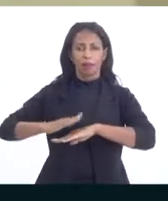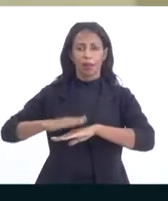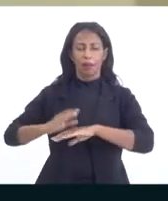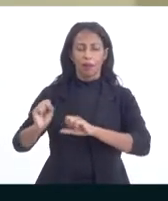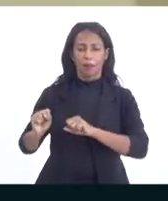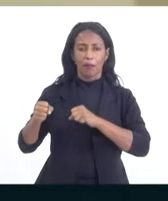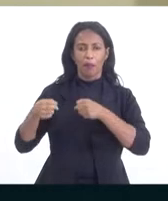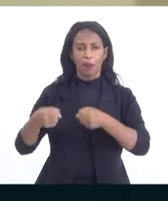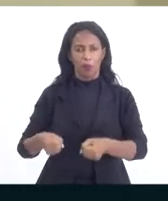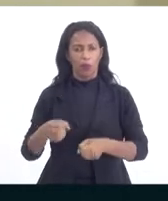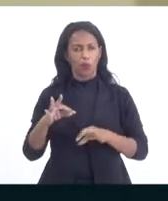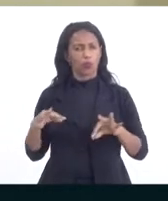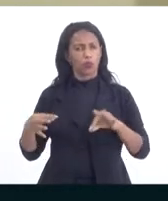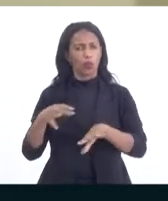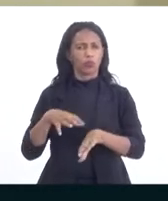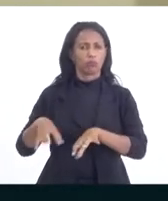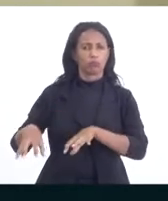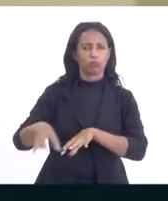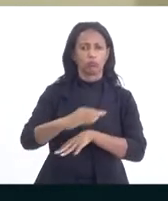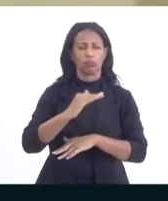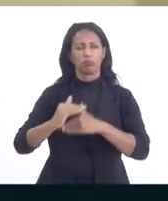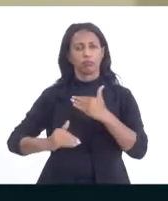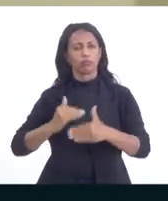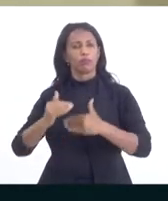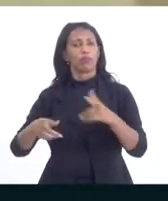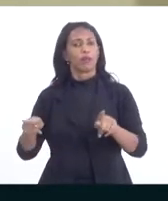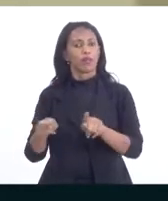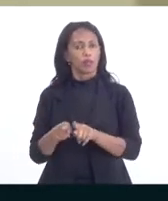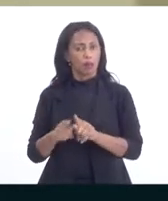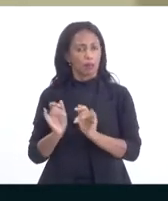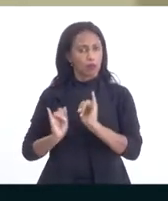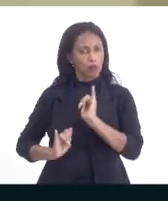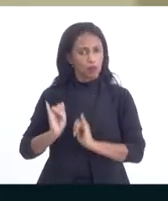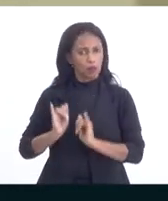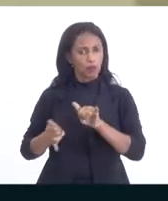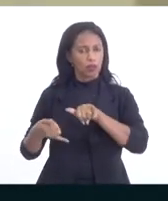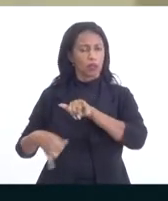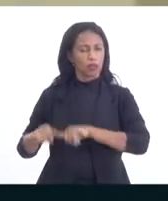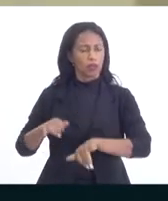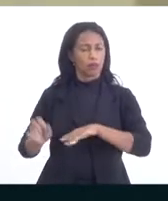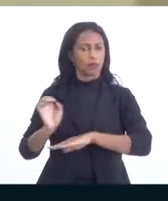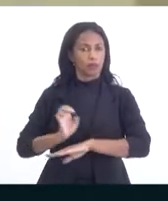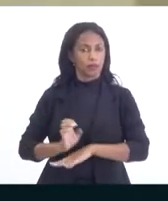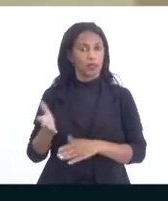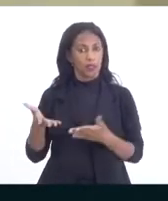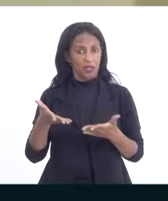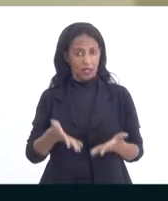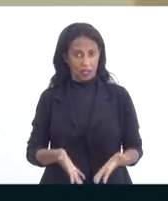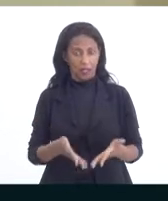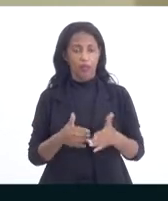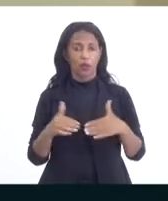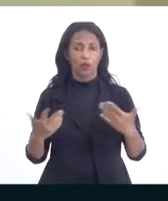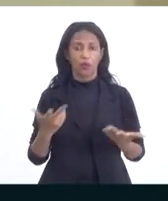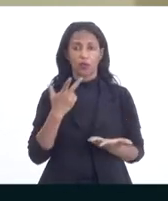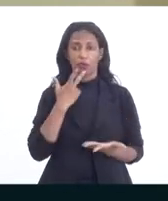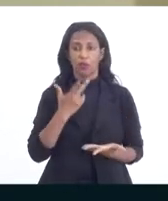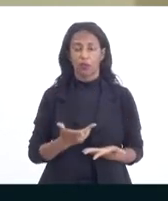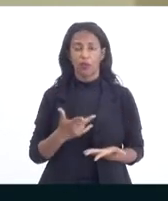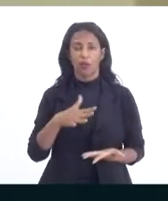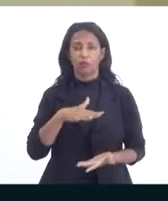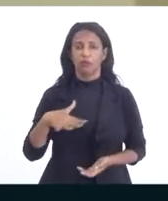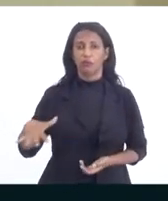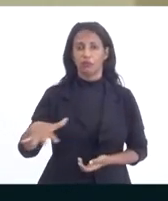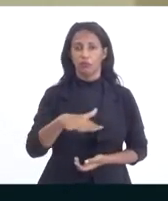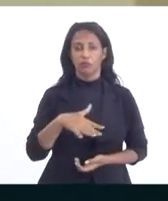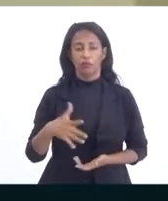potencializar todos os setores produtivos, mas também o da indústria química no estado, E aí, quando a gente fala de áreas